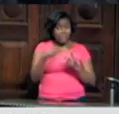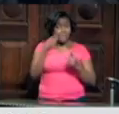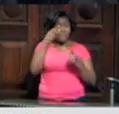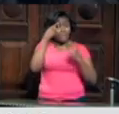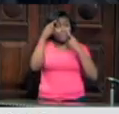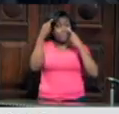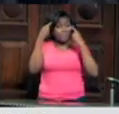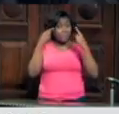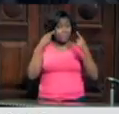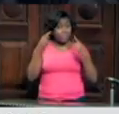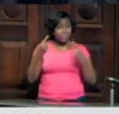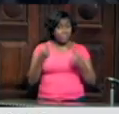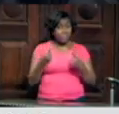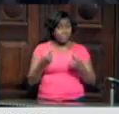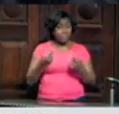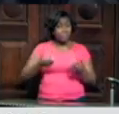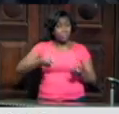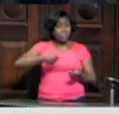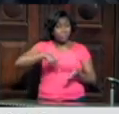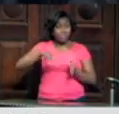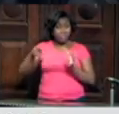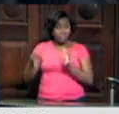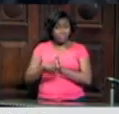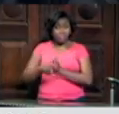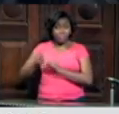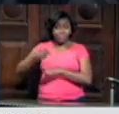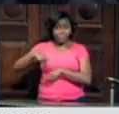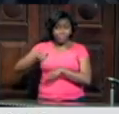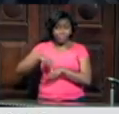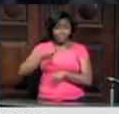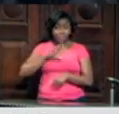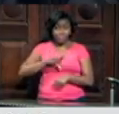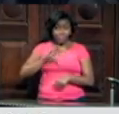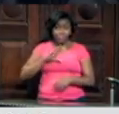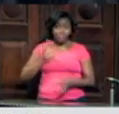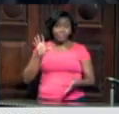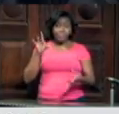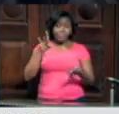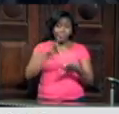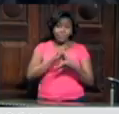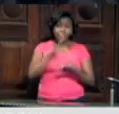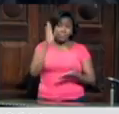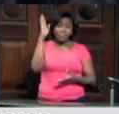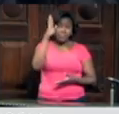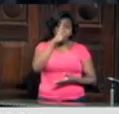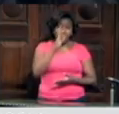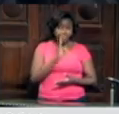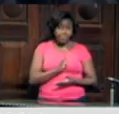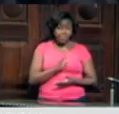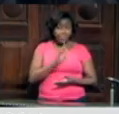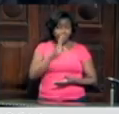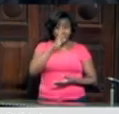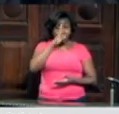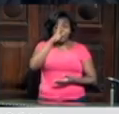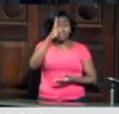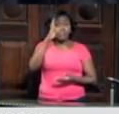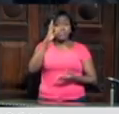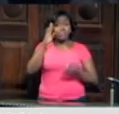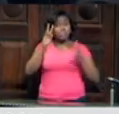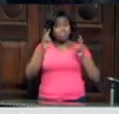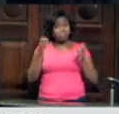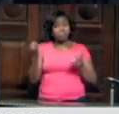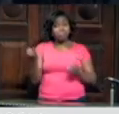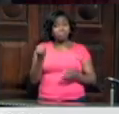quanto nós, portugueses, estamos unidos ao Brasil, sobretudo por razões culturais. Muito obrigado.